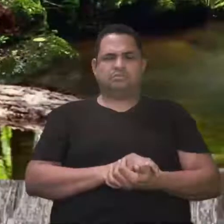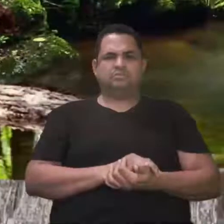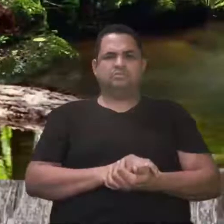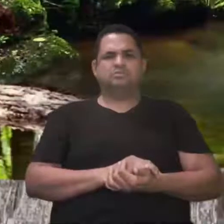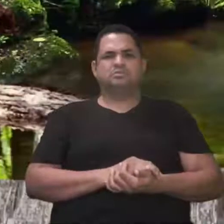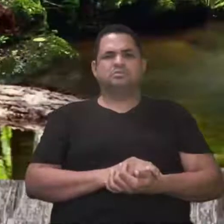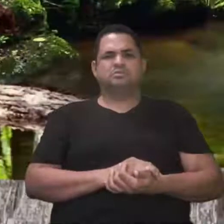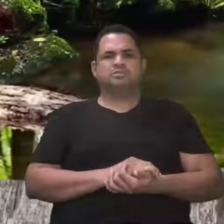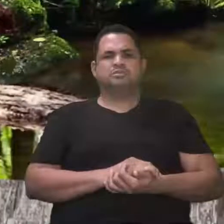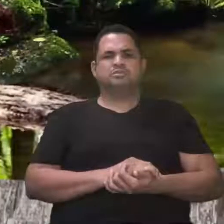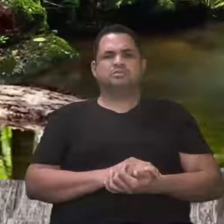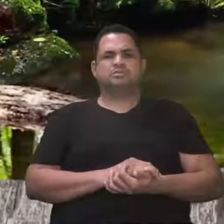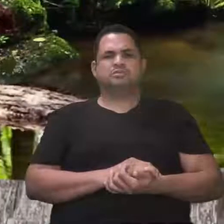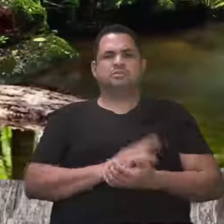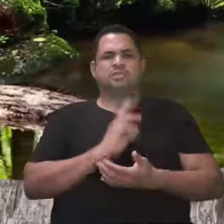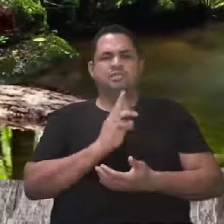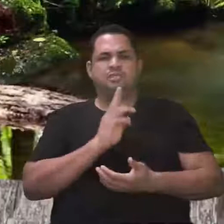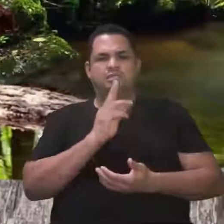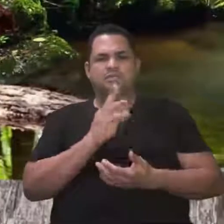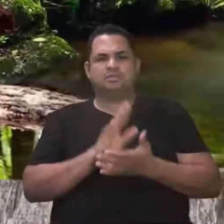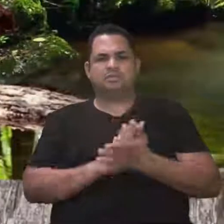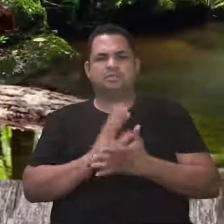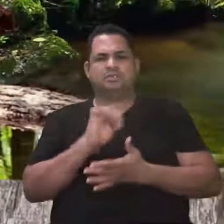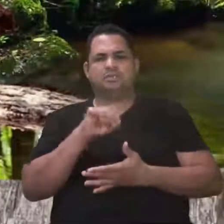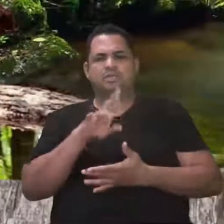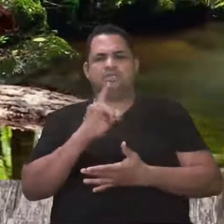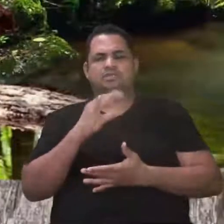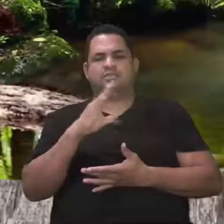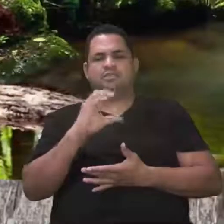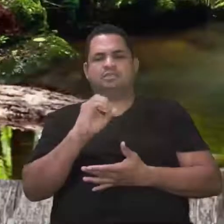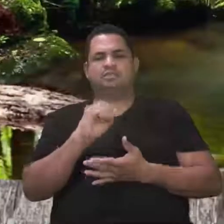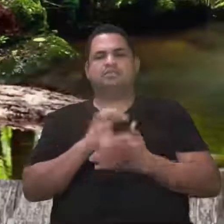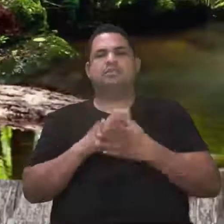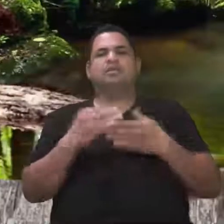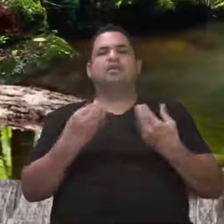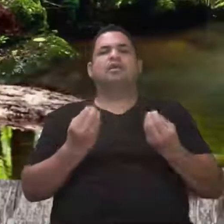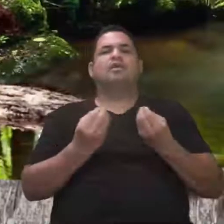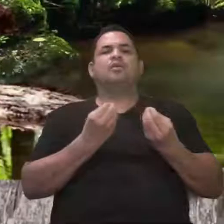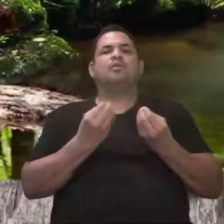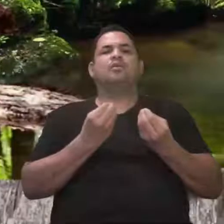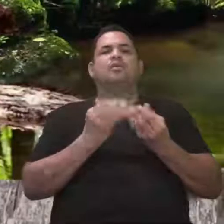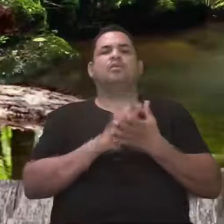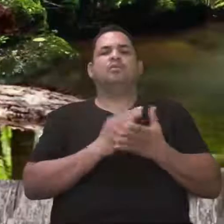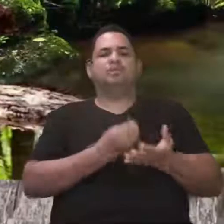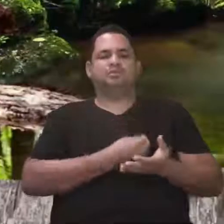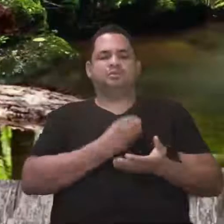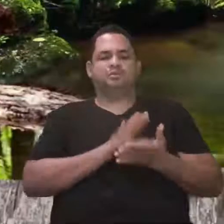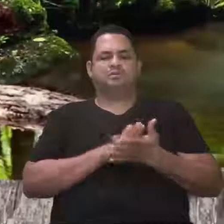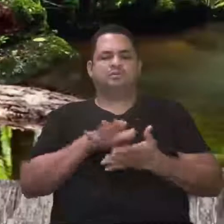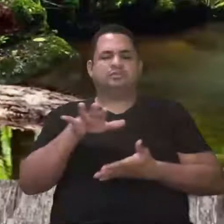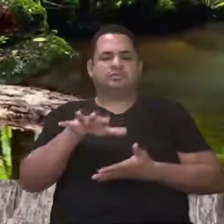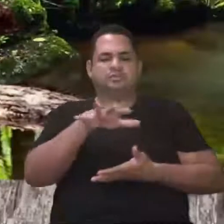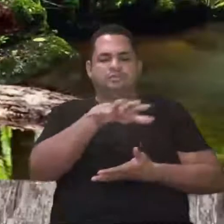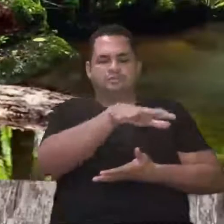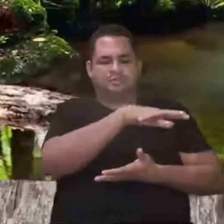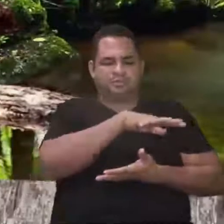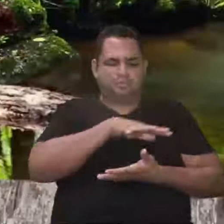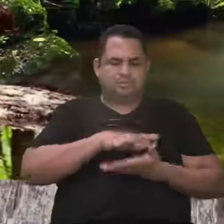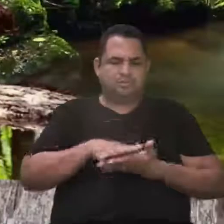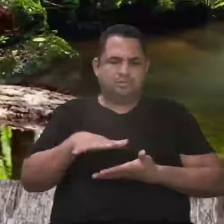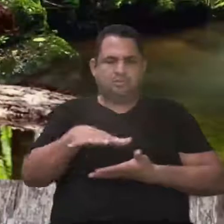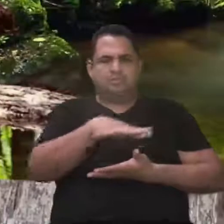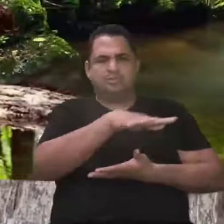aí, esse processo de irradiação é a forma com que esses organismos foram agora ocupando os